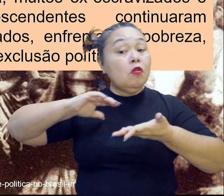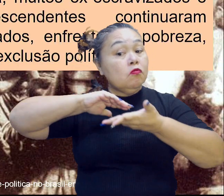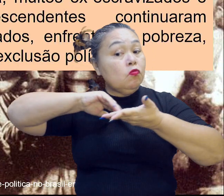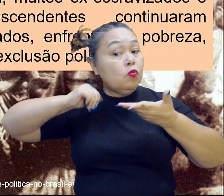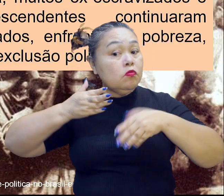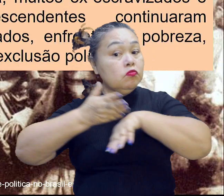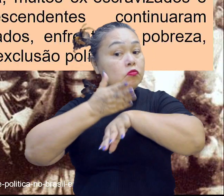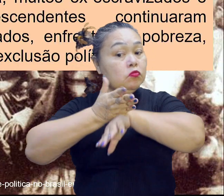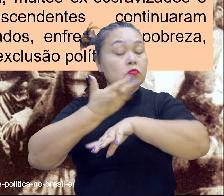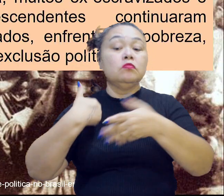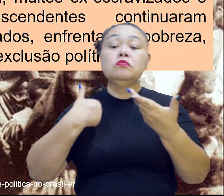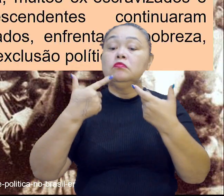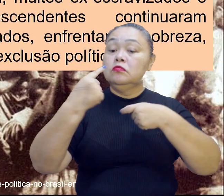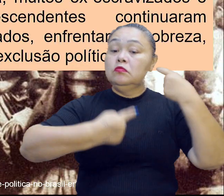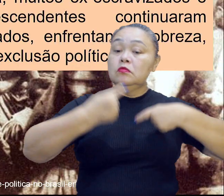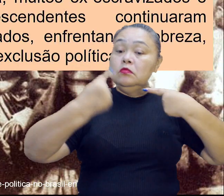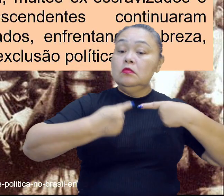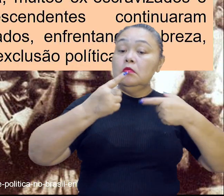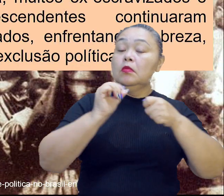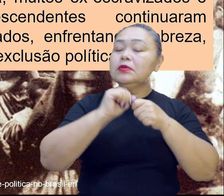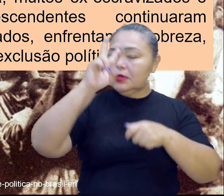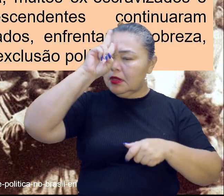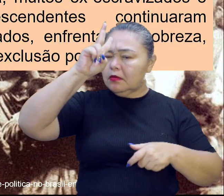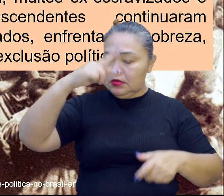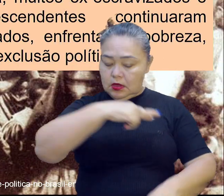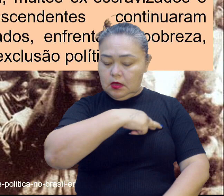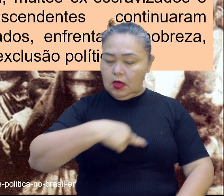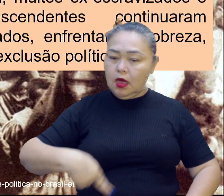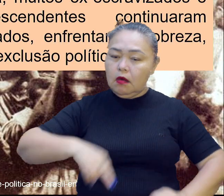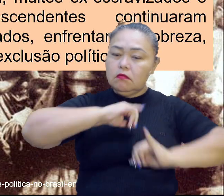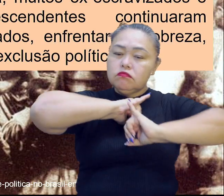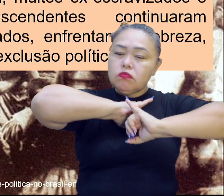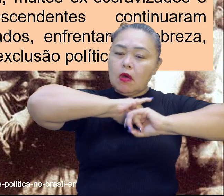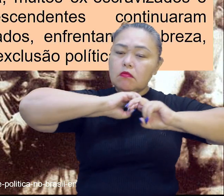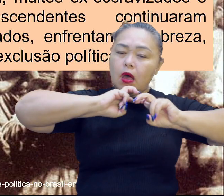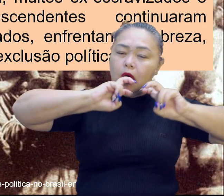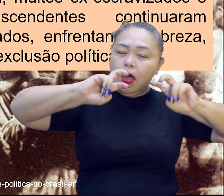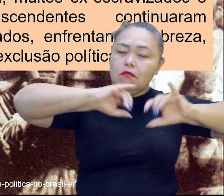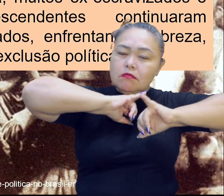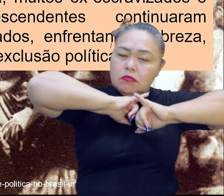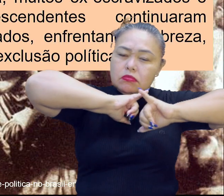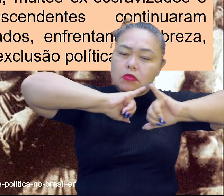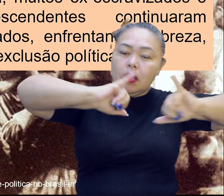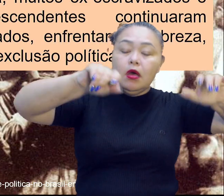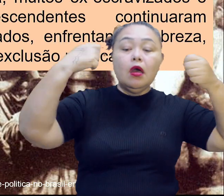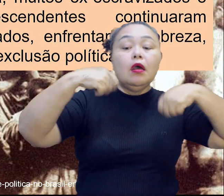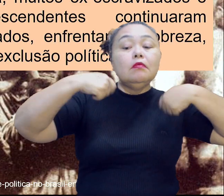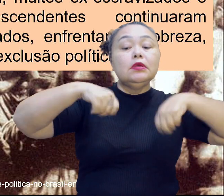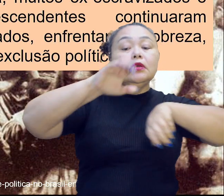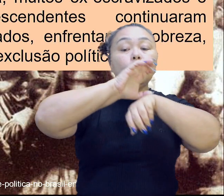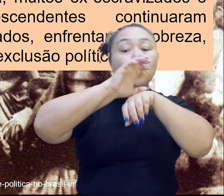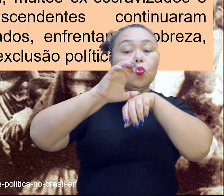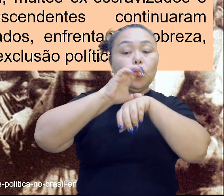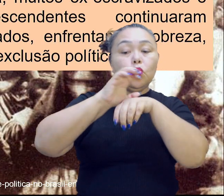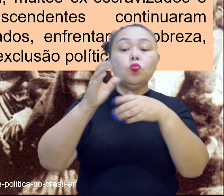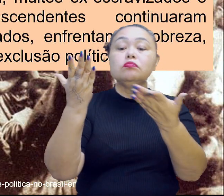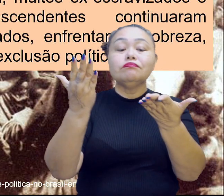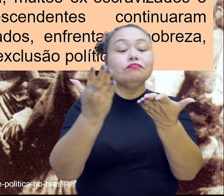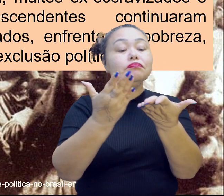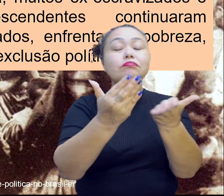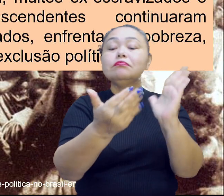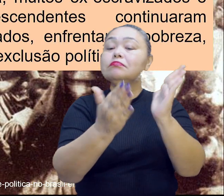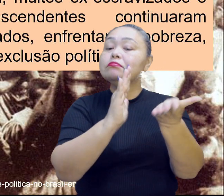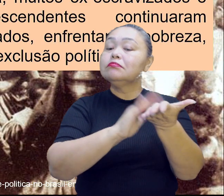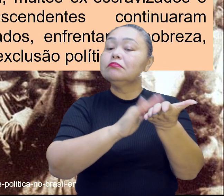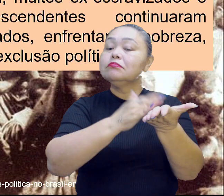que quando a República ela é proclamada, precisa de quê? Precisa de uma Constituição, que é o livro das